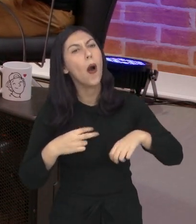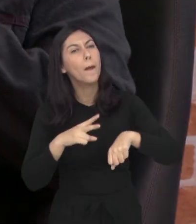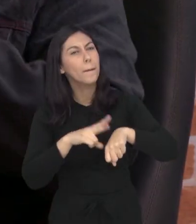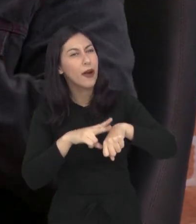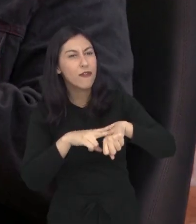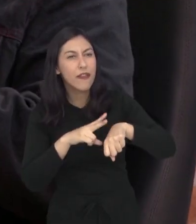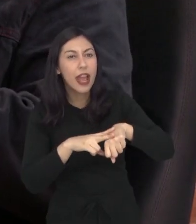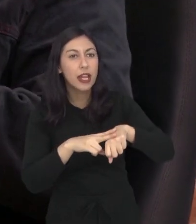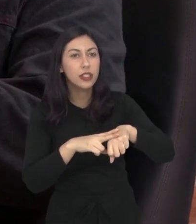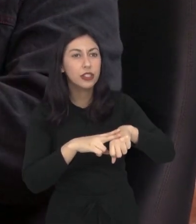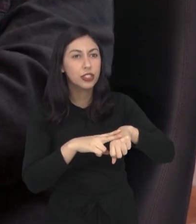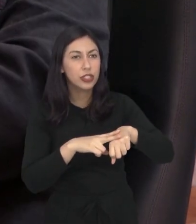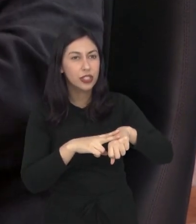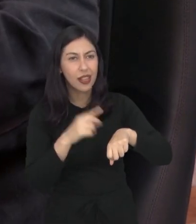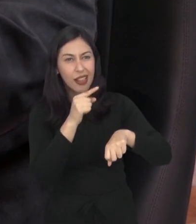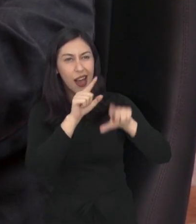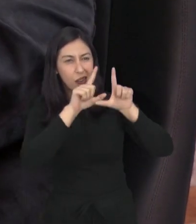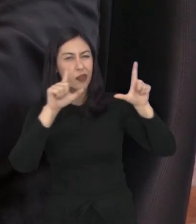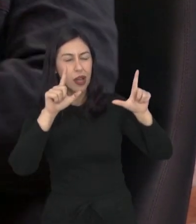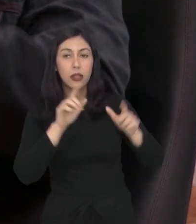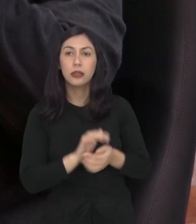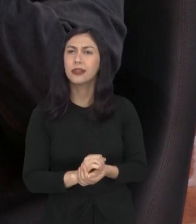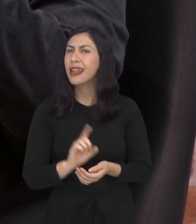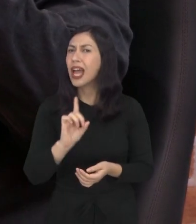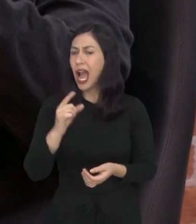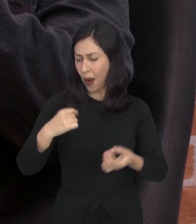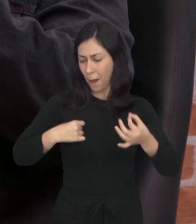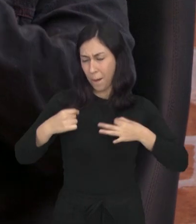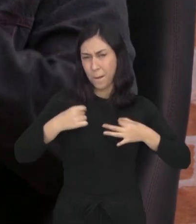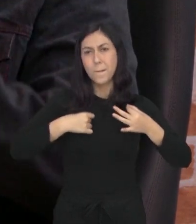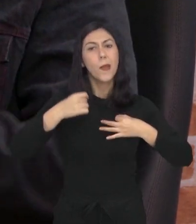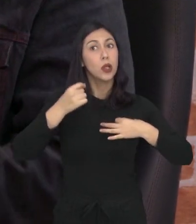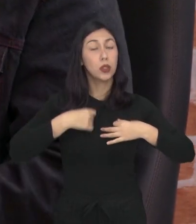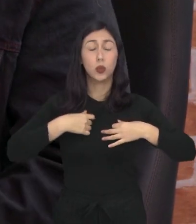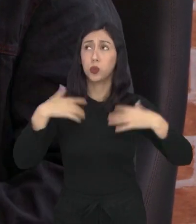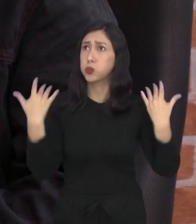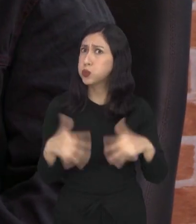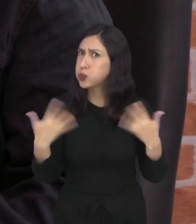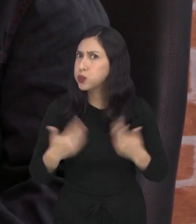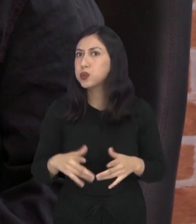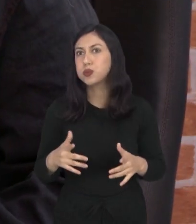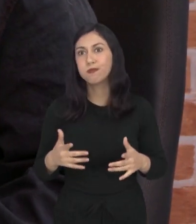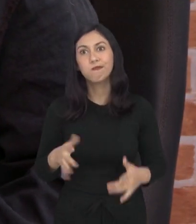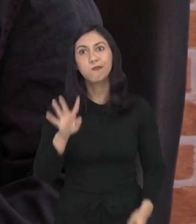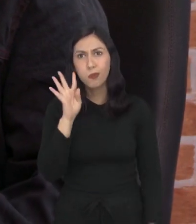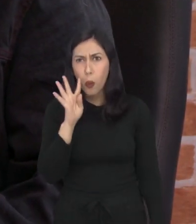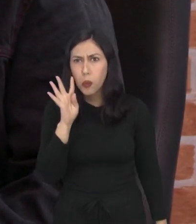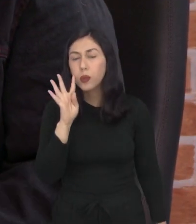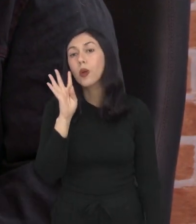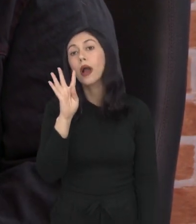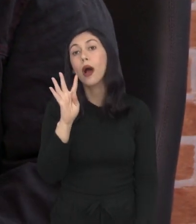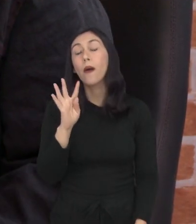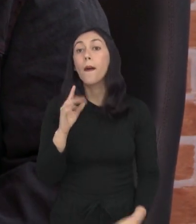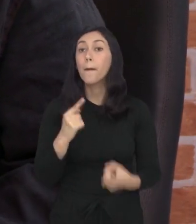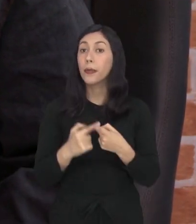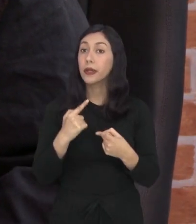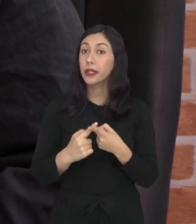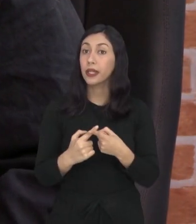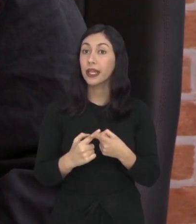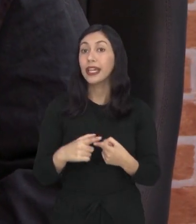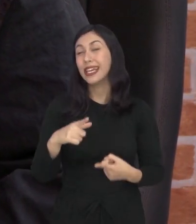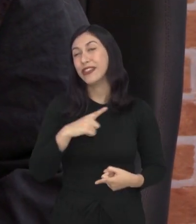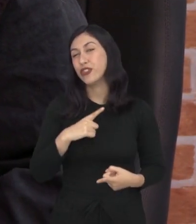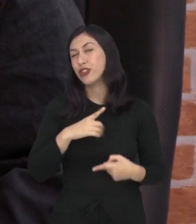essa... Não é nem verde, é umas bolinhas que eles colocam, tem a câmera que é... Mano, é muito, muito da hora. E eles fizeram isso porque na época ia lançar o filme